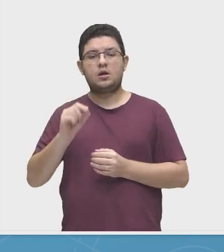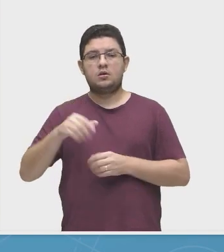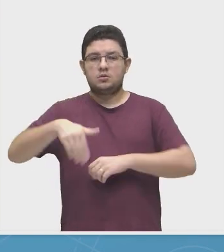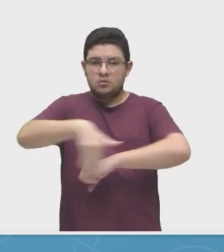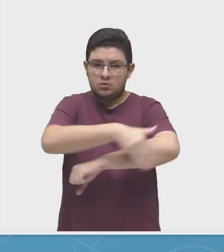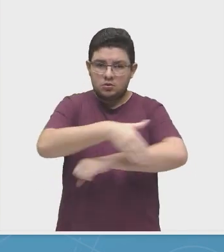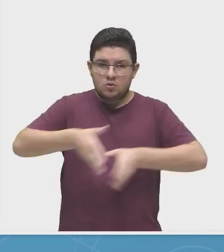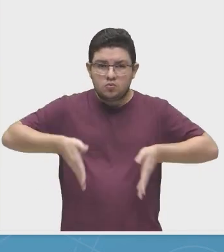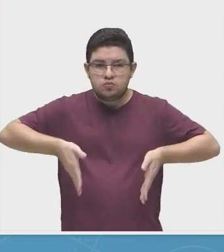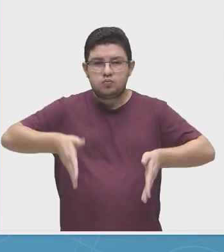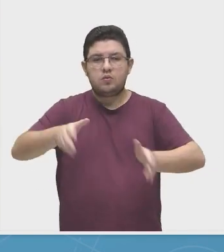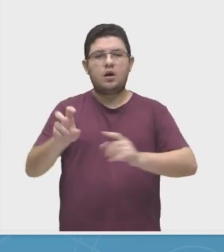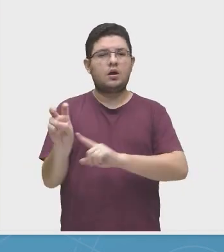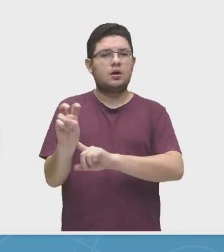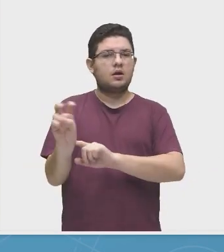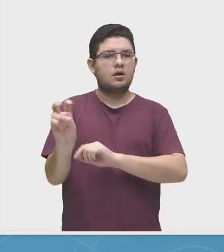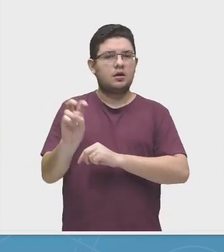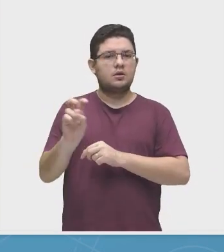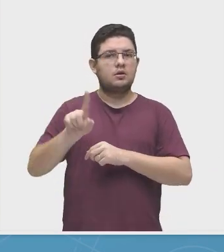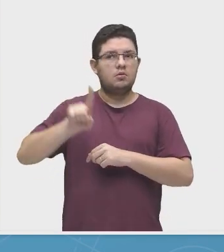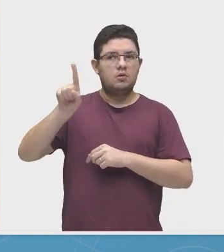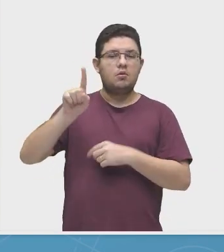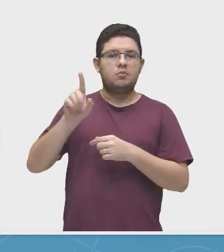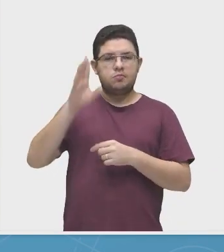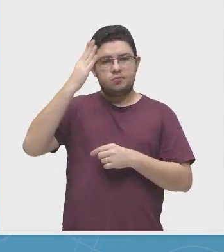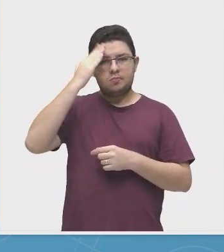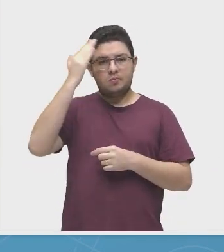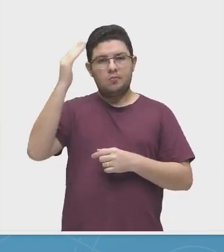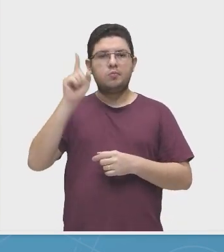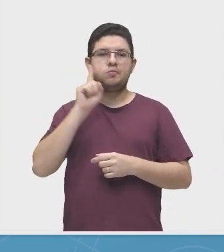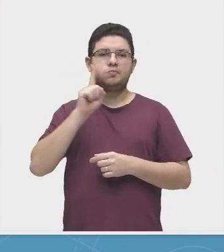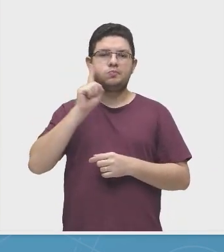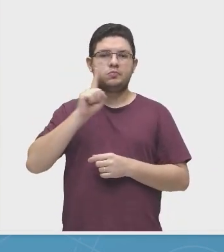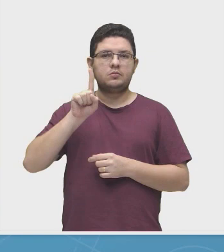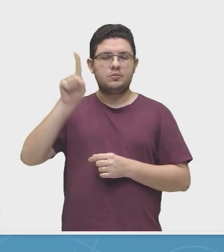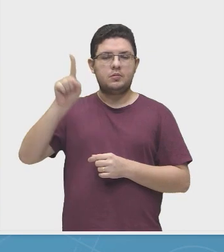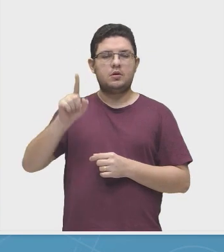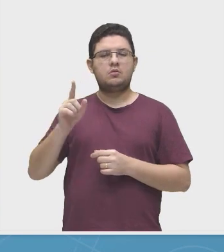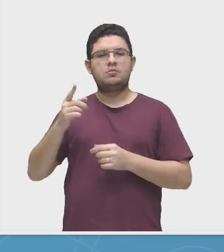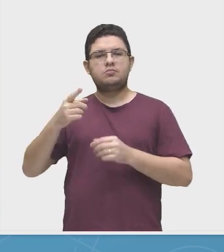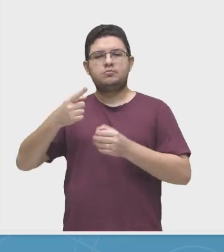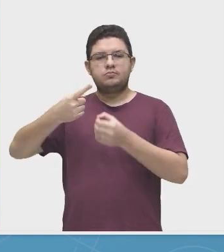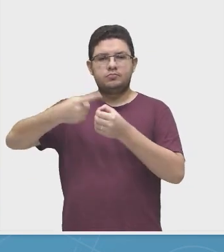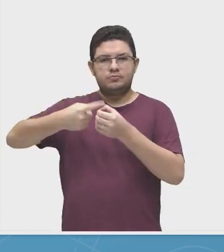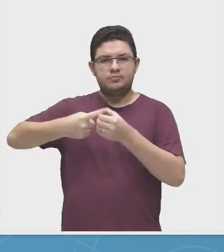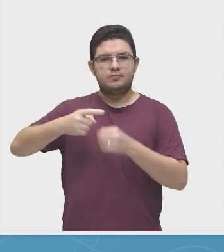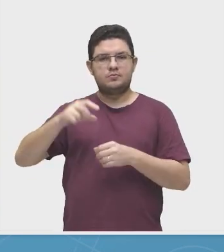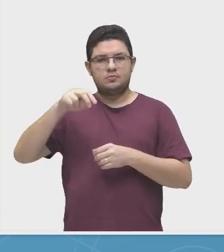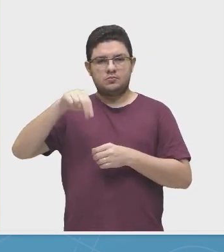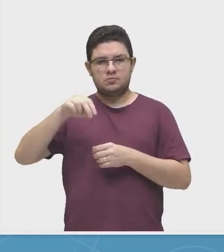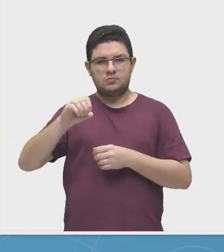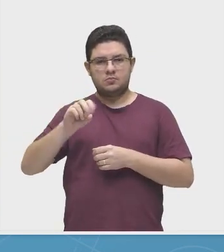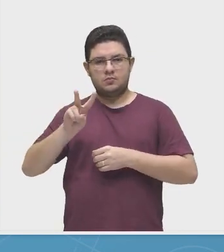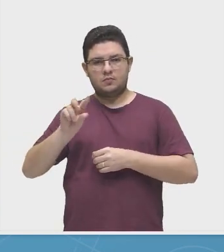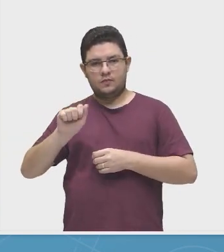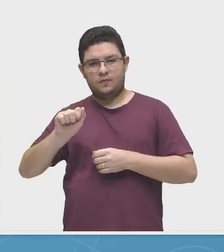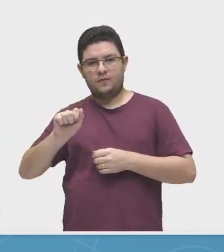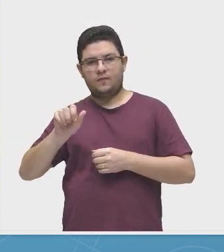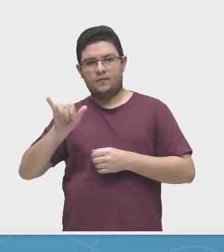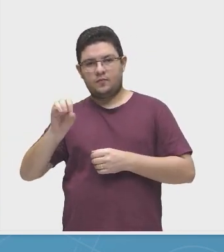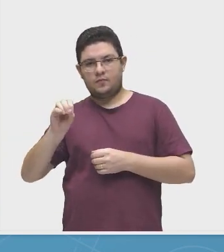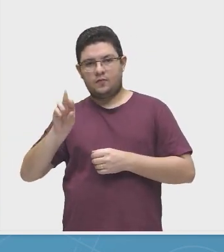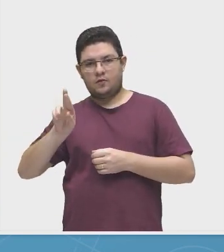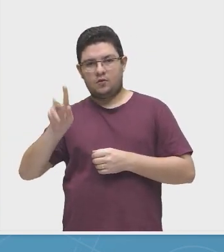conhecida dos Estados Unidos. Também, de Nova York mais específico, também nós utilizamos on. Então, rua e avenida sempre